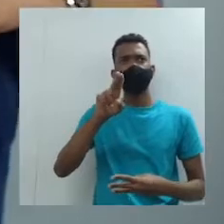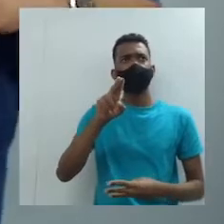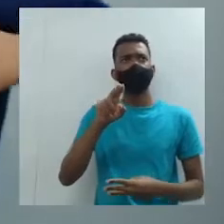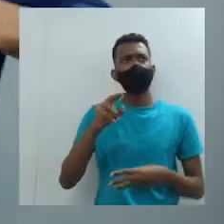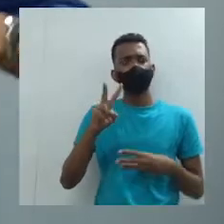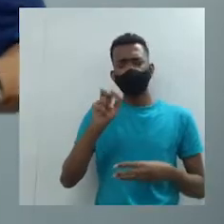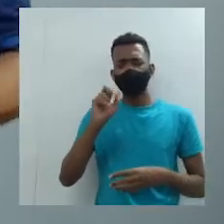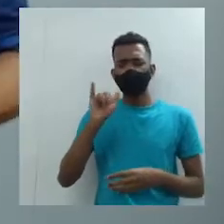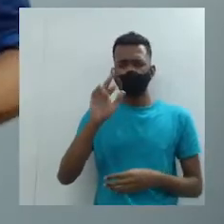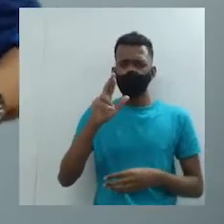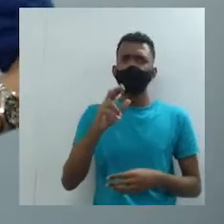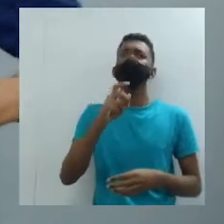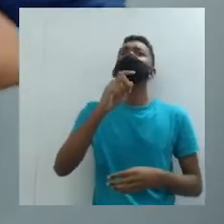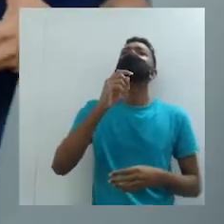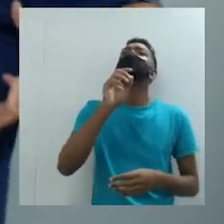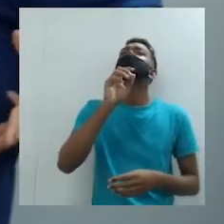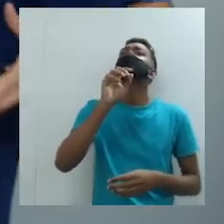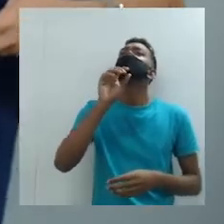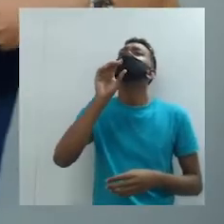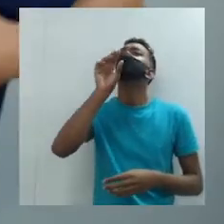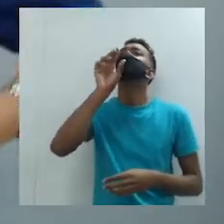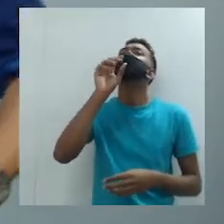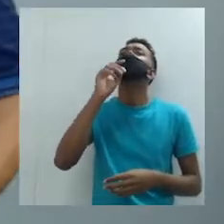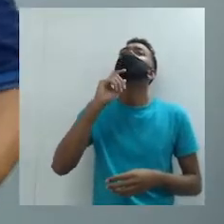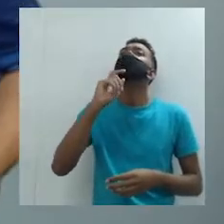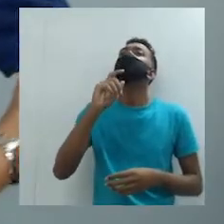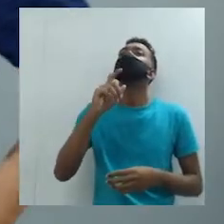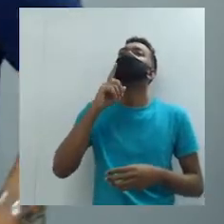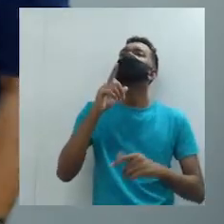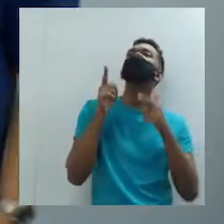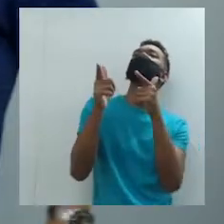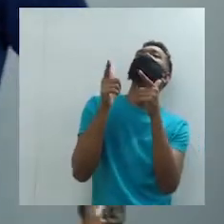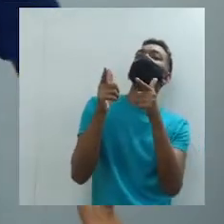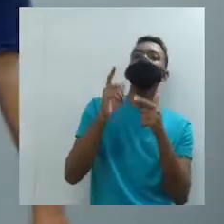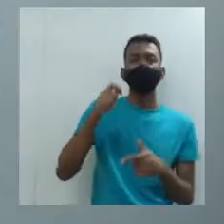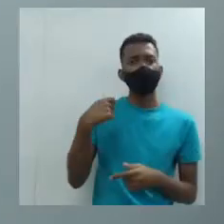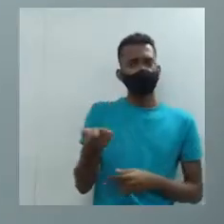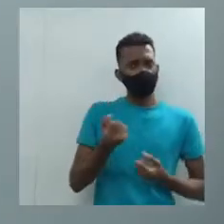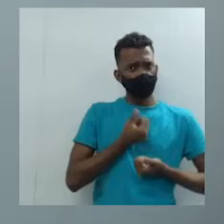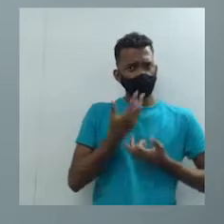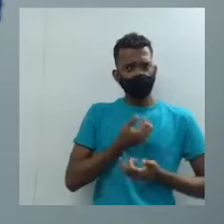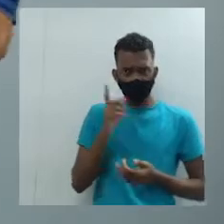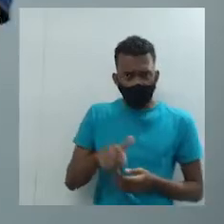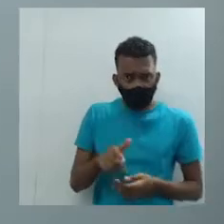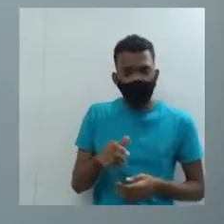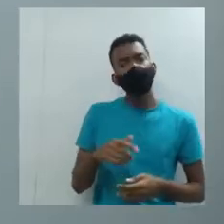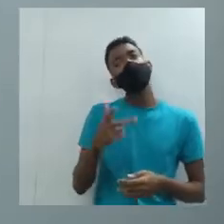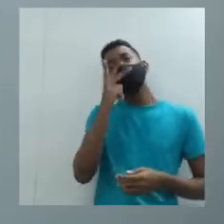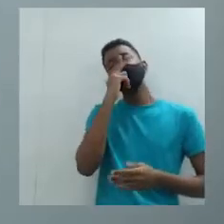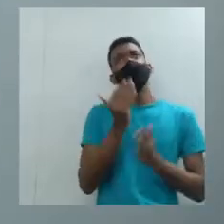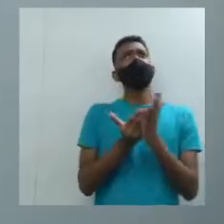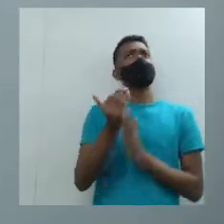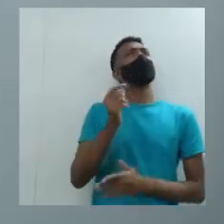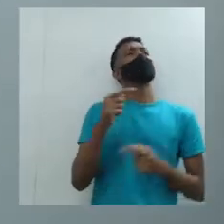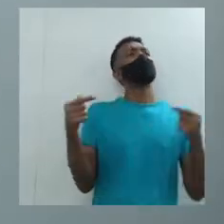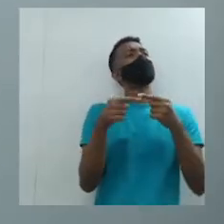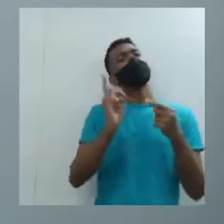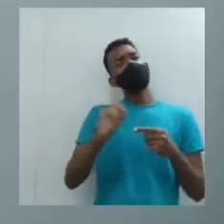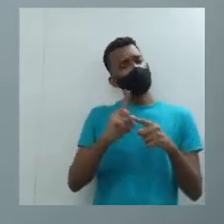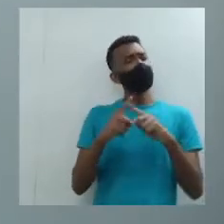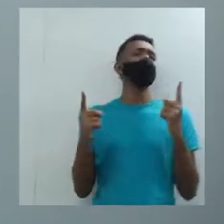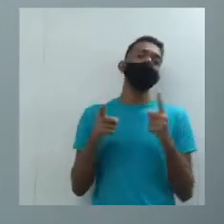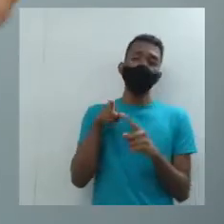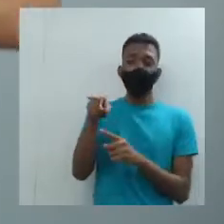o vaiar, o Vaiar. verbo, o vaiar da poesia. Exatamente. Assim, a princípio parece que não, mas nas mãos